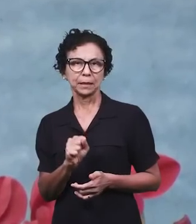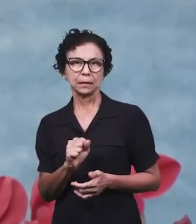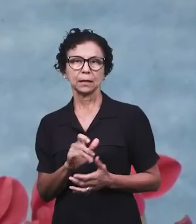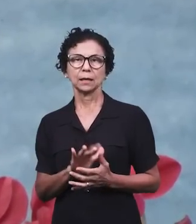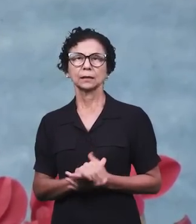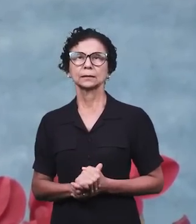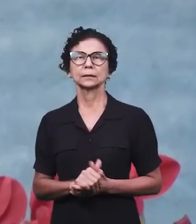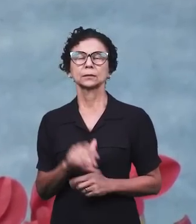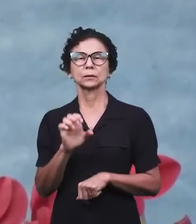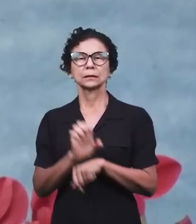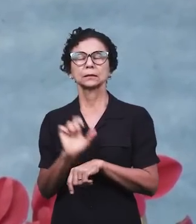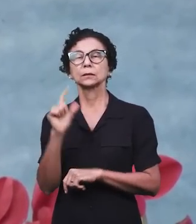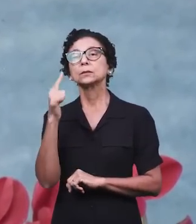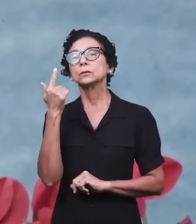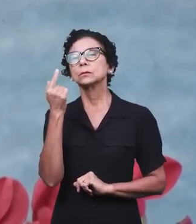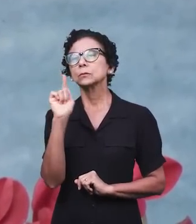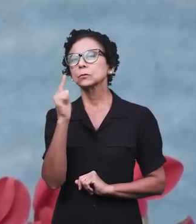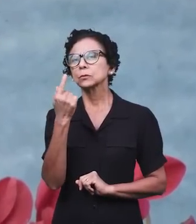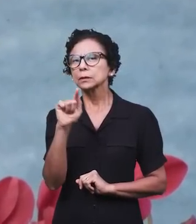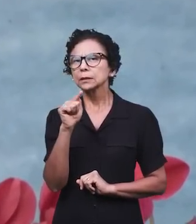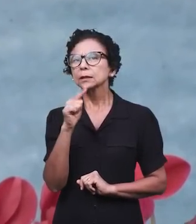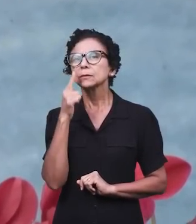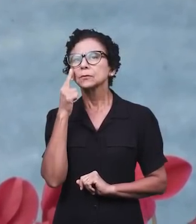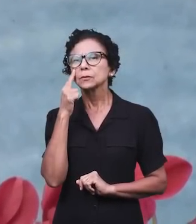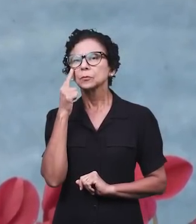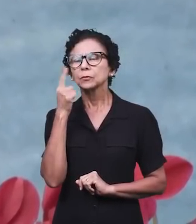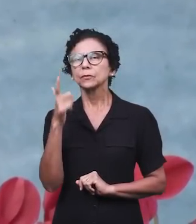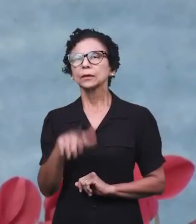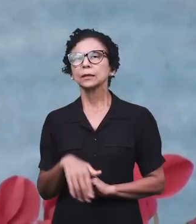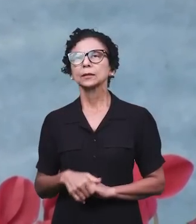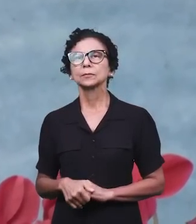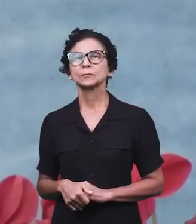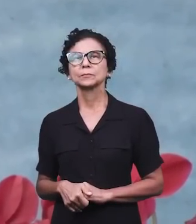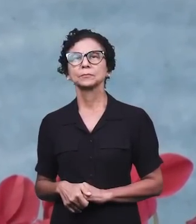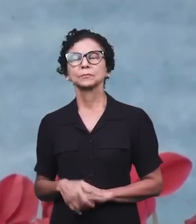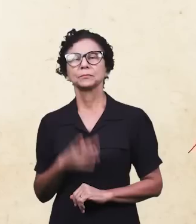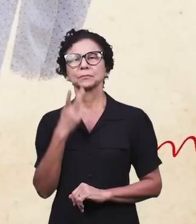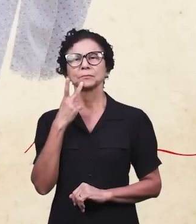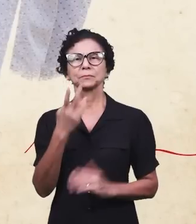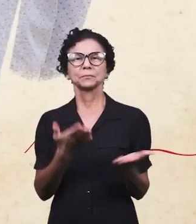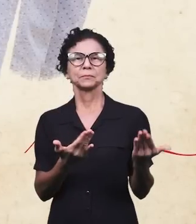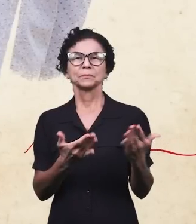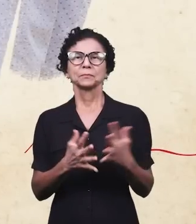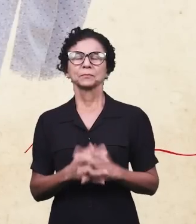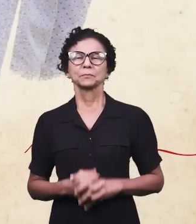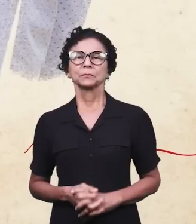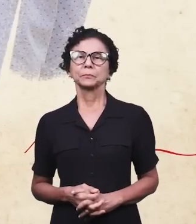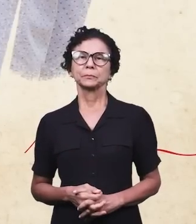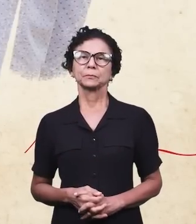no estado de Goiás. Vamos ouvir a experiência do Neemias. Fala, jovem!